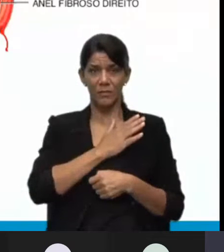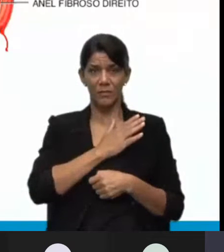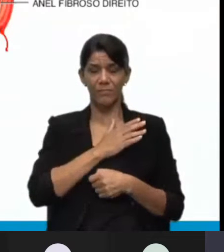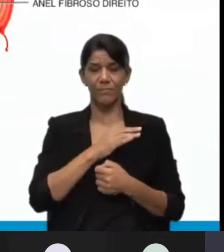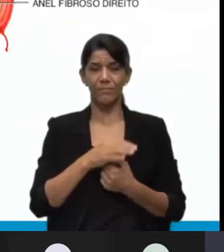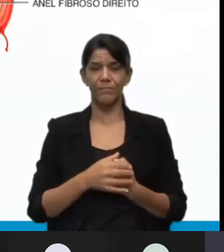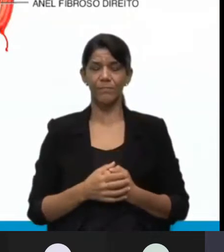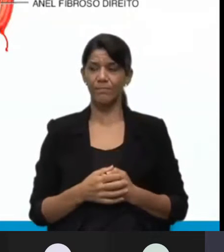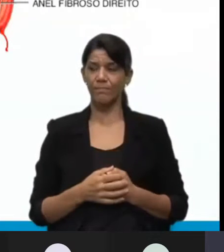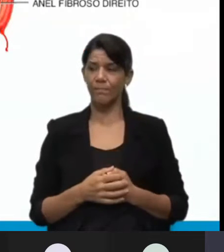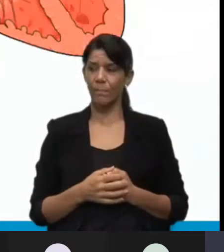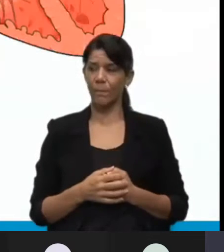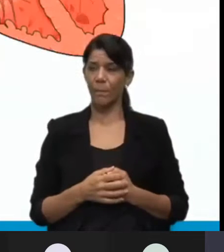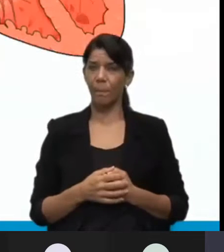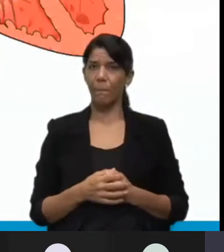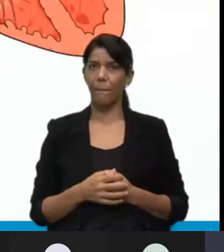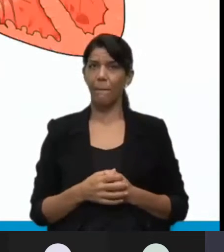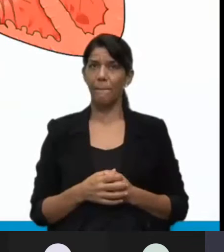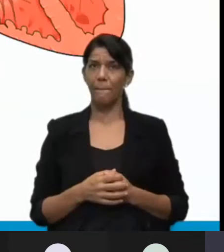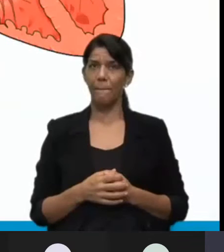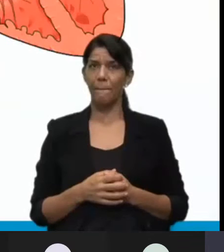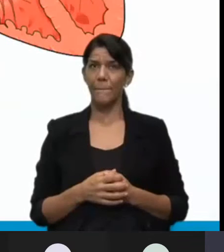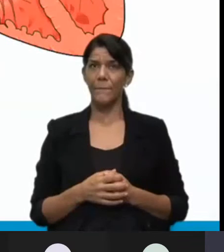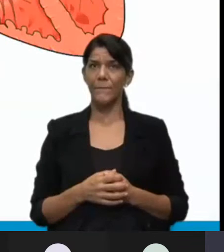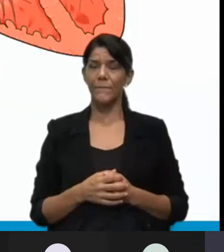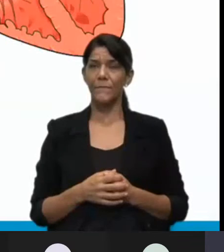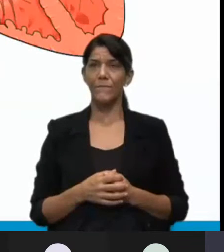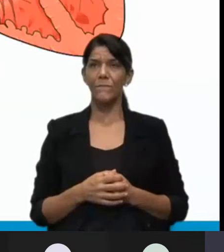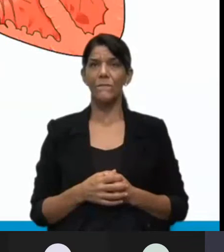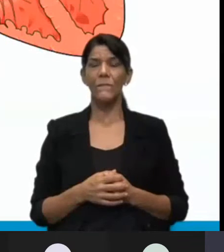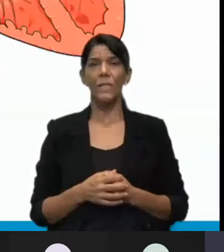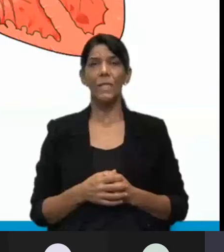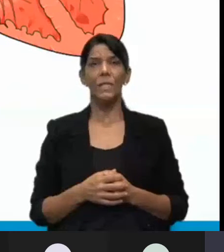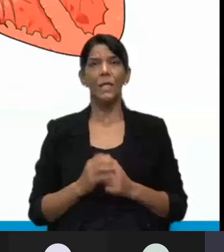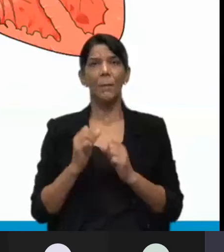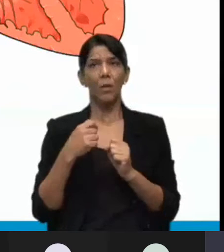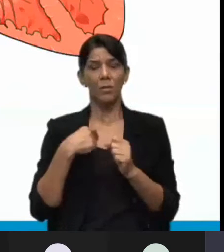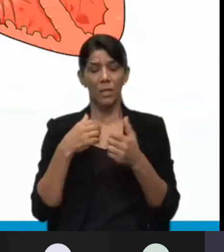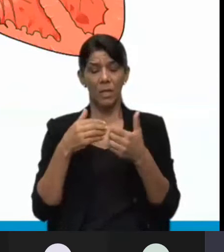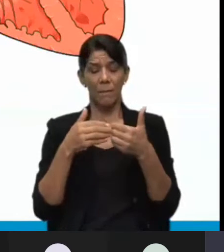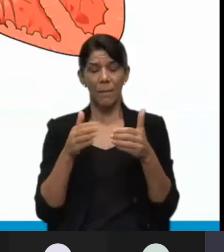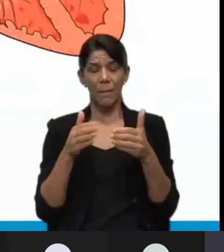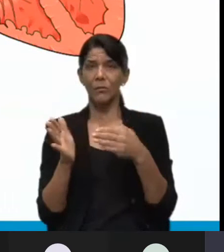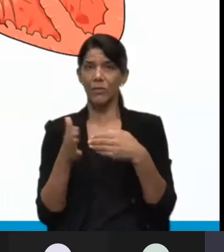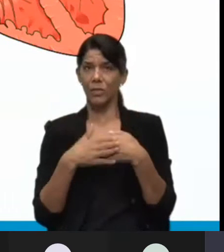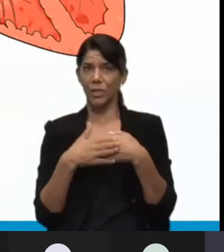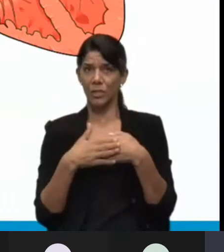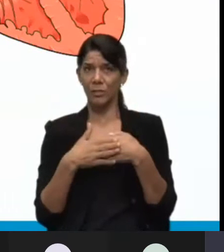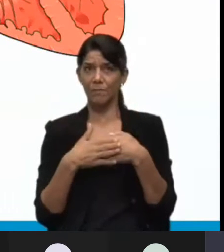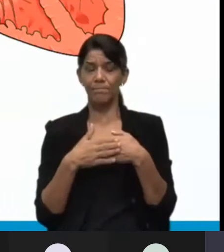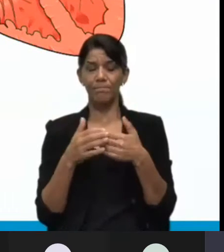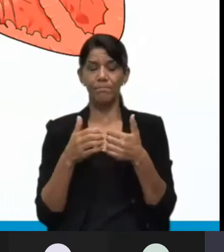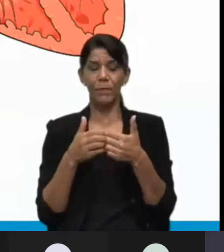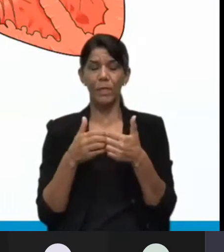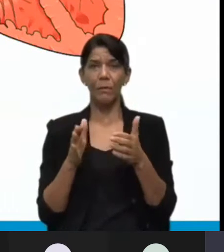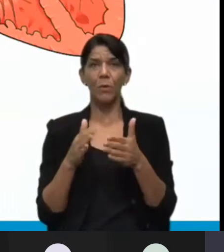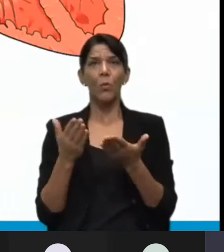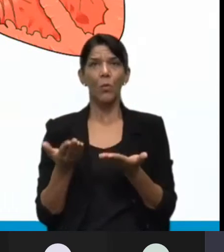no coração. Olhando ainda aqui, né, as válvulas, elas podem estar abertas ou fechadas, elas se